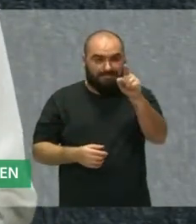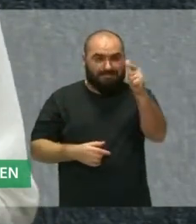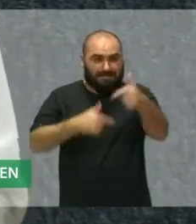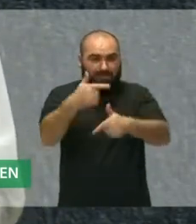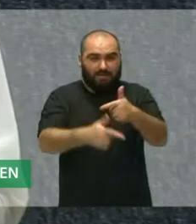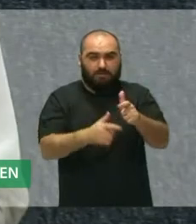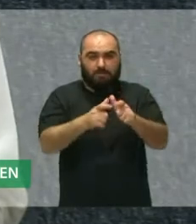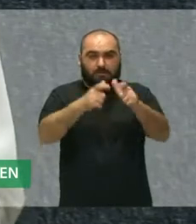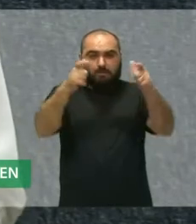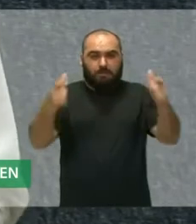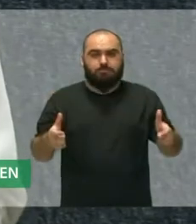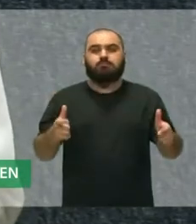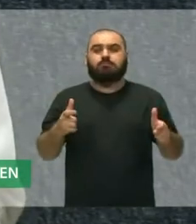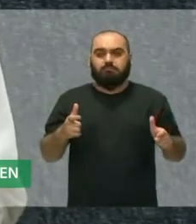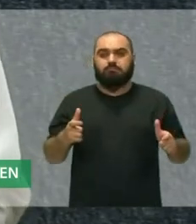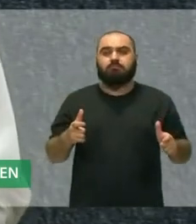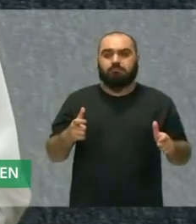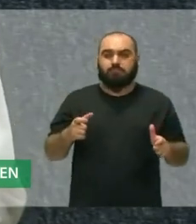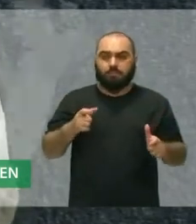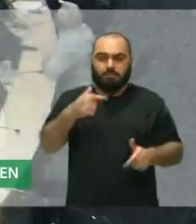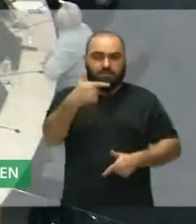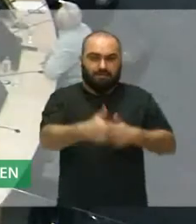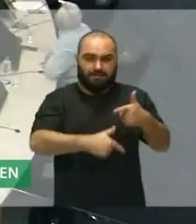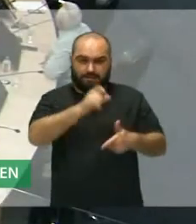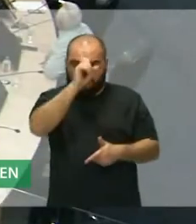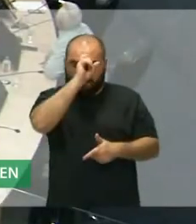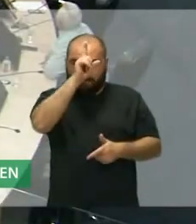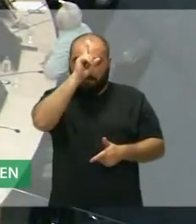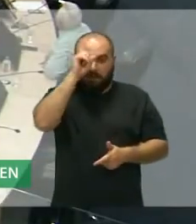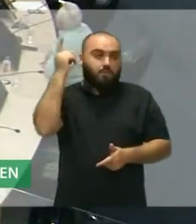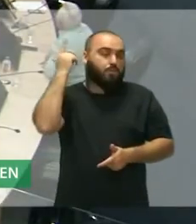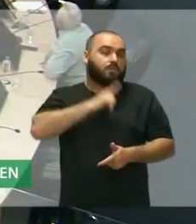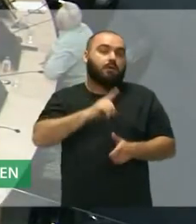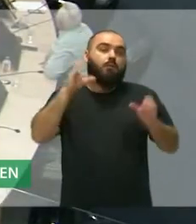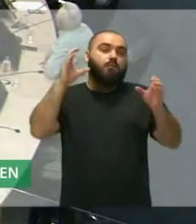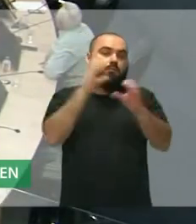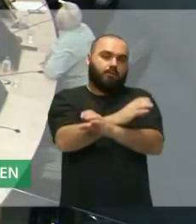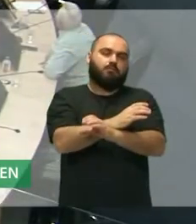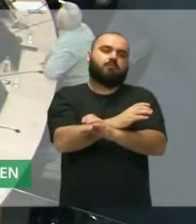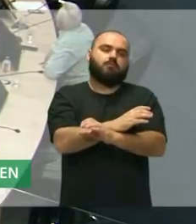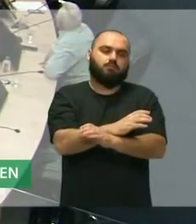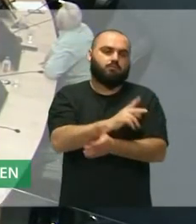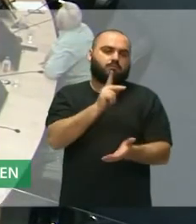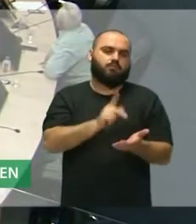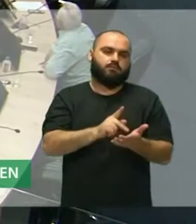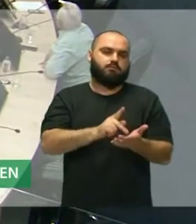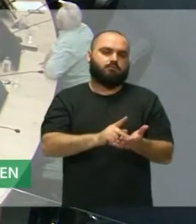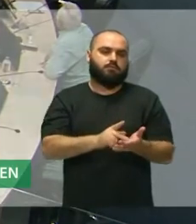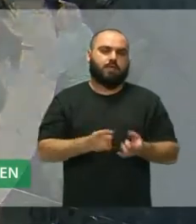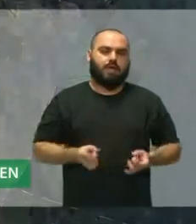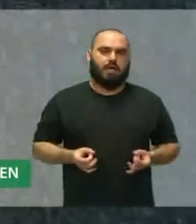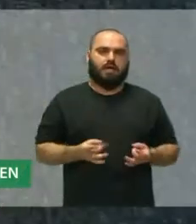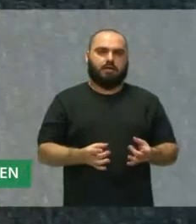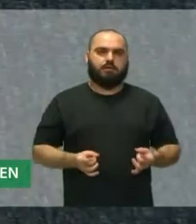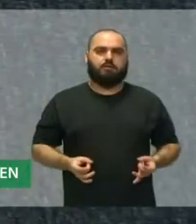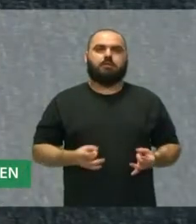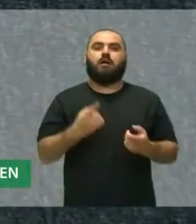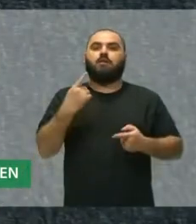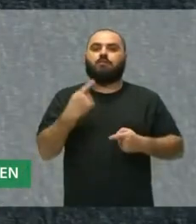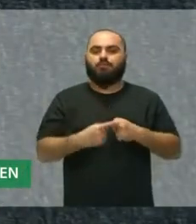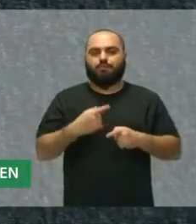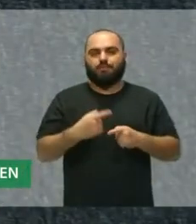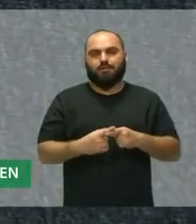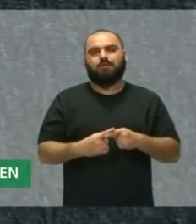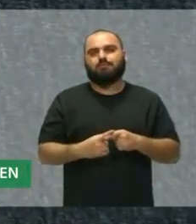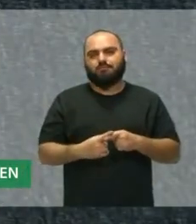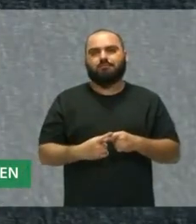grande. O hospital faz um esforço muito grande para complementar diversas despesas. Porque, infelizmente, o